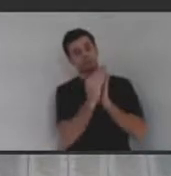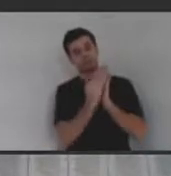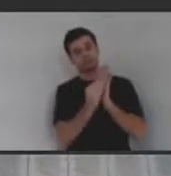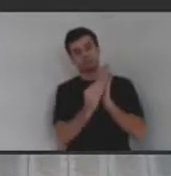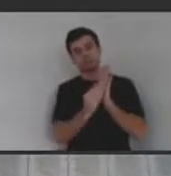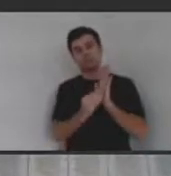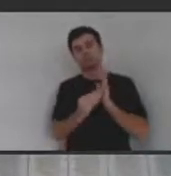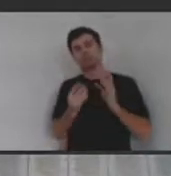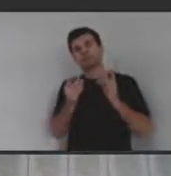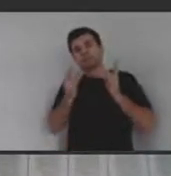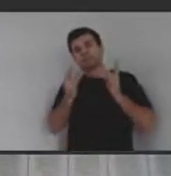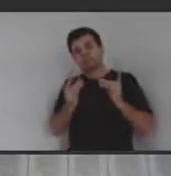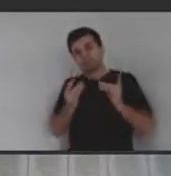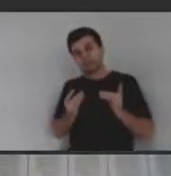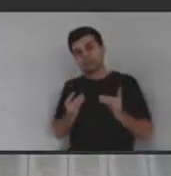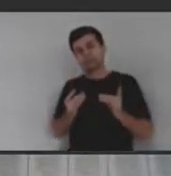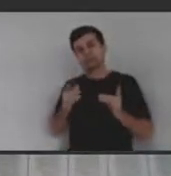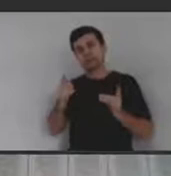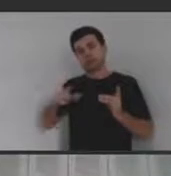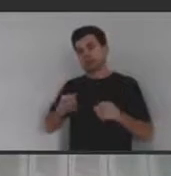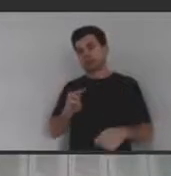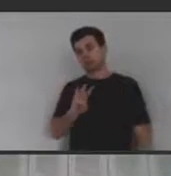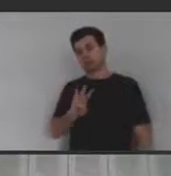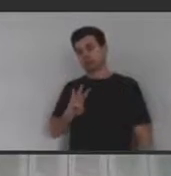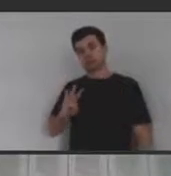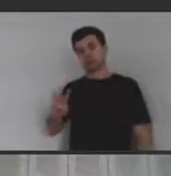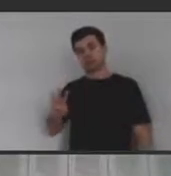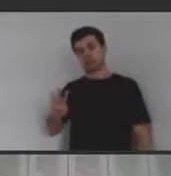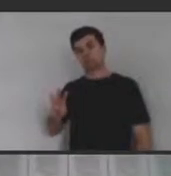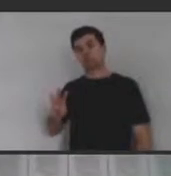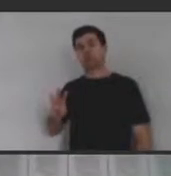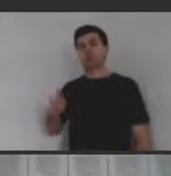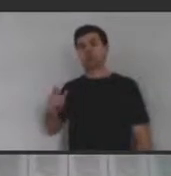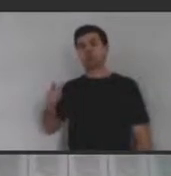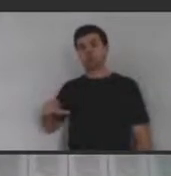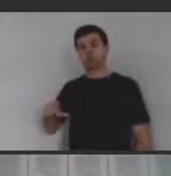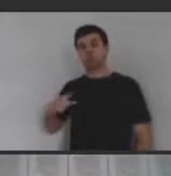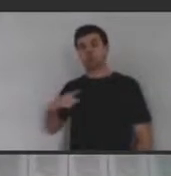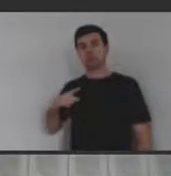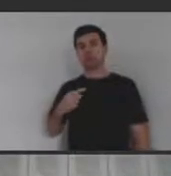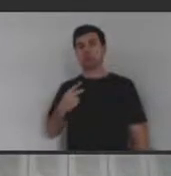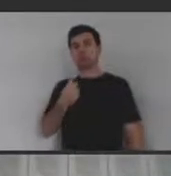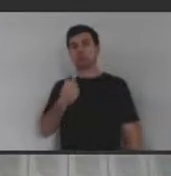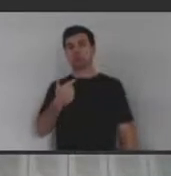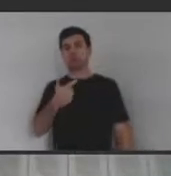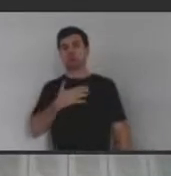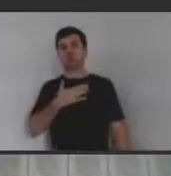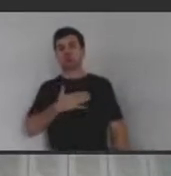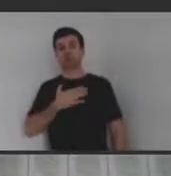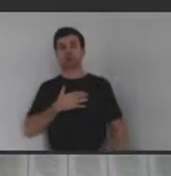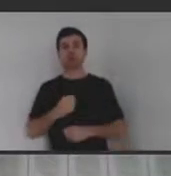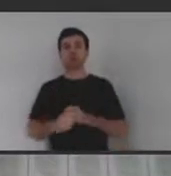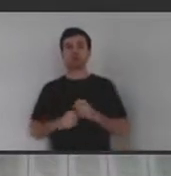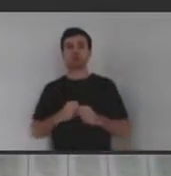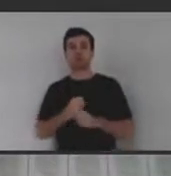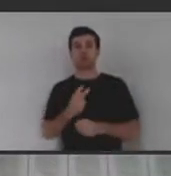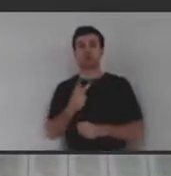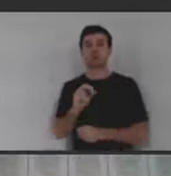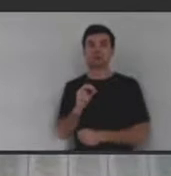ser obtidas no próprio referido site em cada partido. Cumpra-se, Sumaré, 12 de agosto de 2020, Denis Henrique